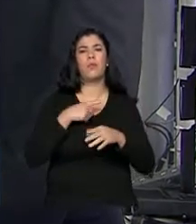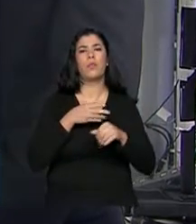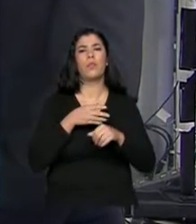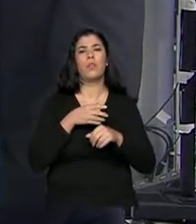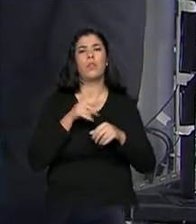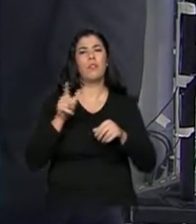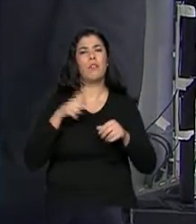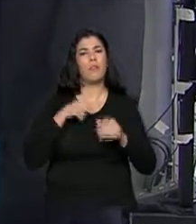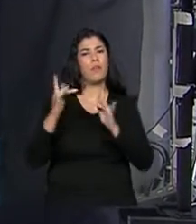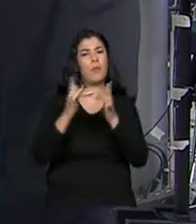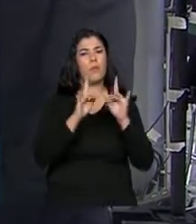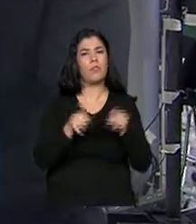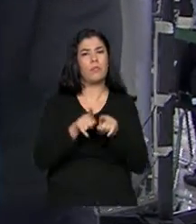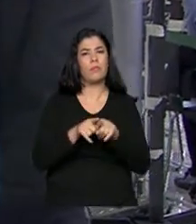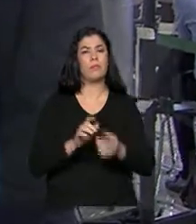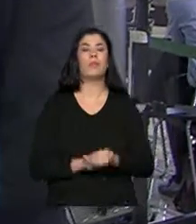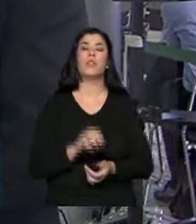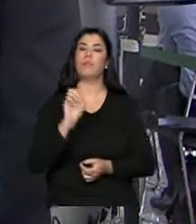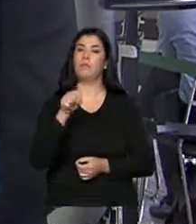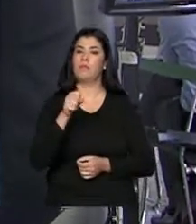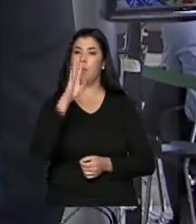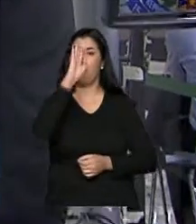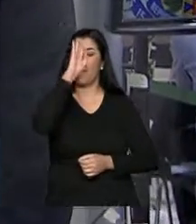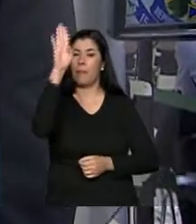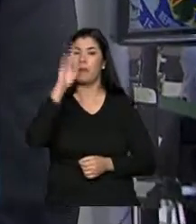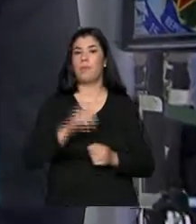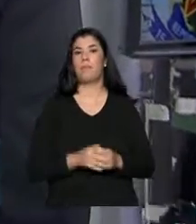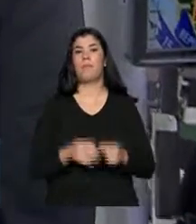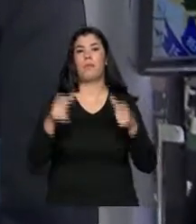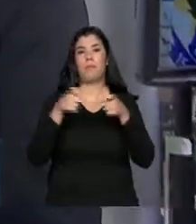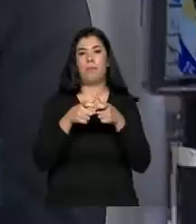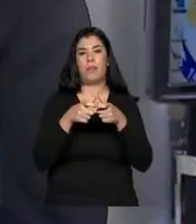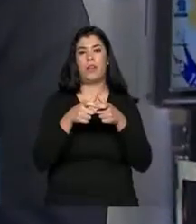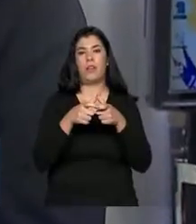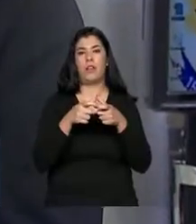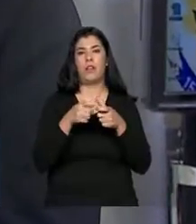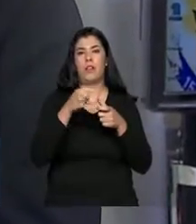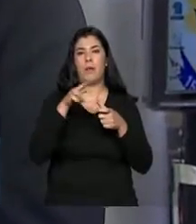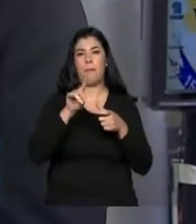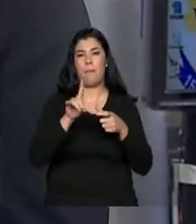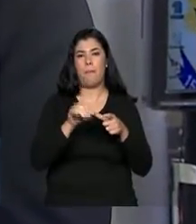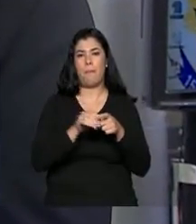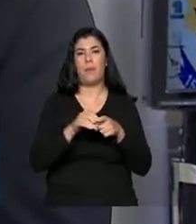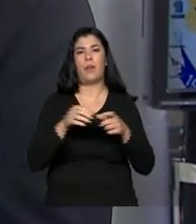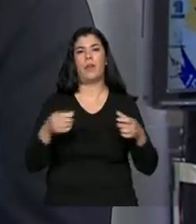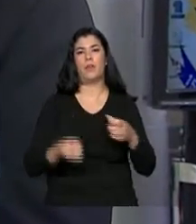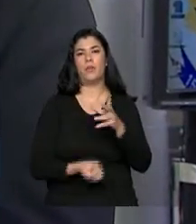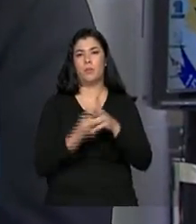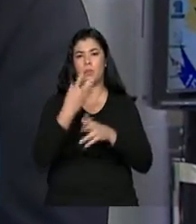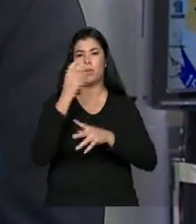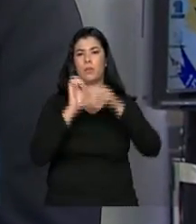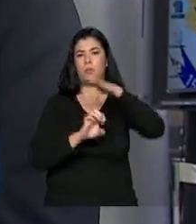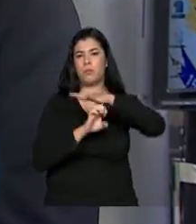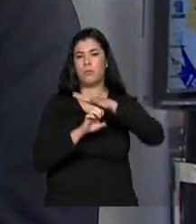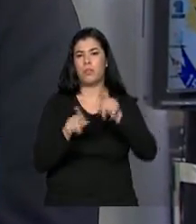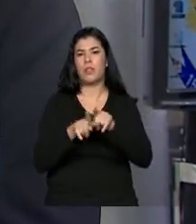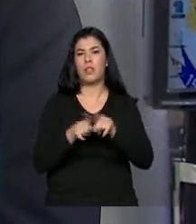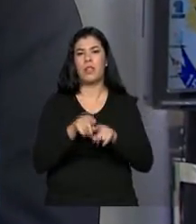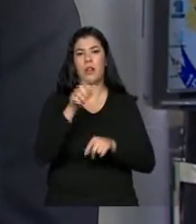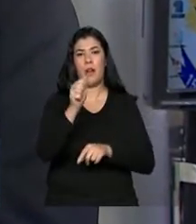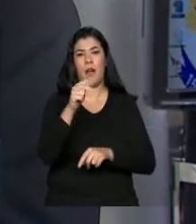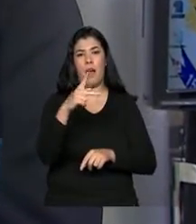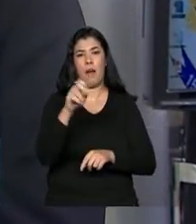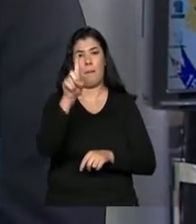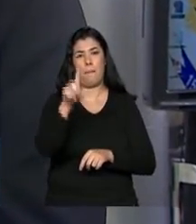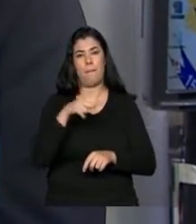exportações? Principalmente o pequeno e médio produtor. Aliás, por definição, em lei, a Apex tem a obrigação de privilegiar e